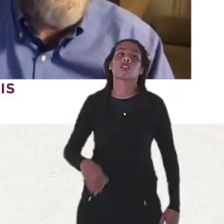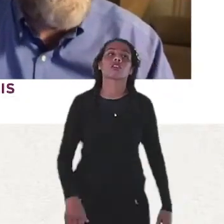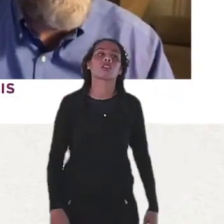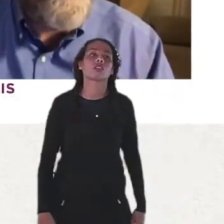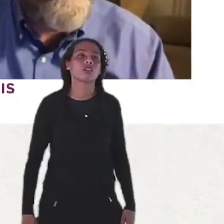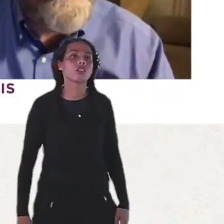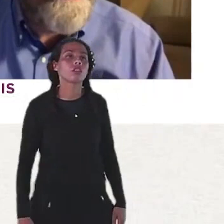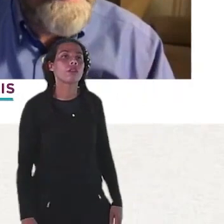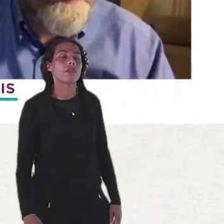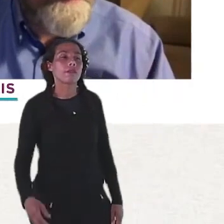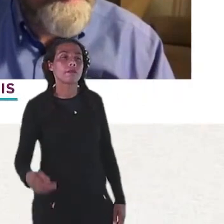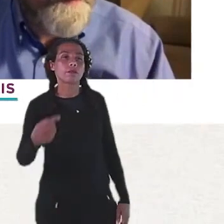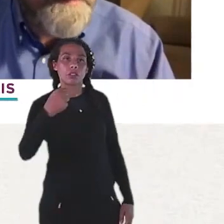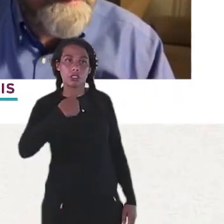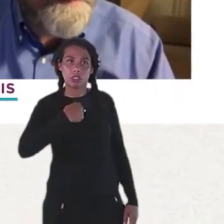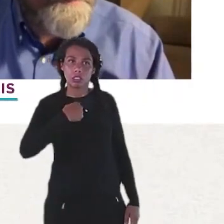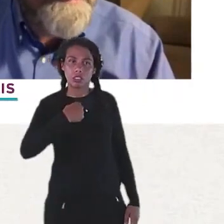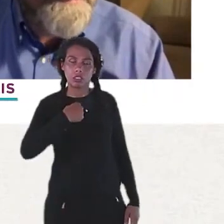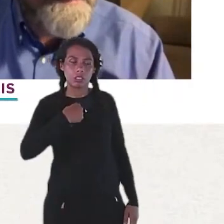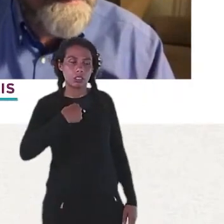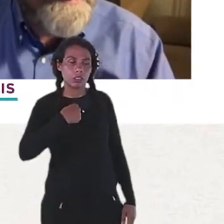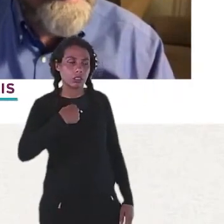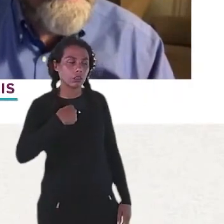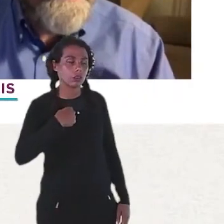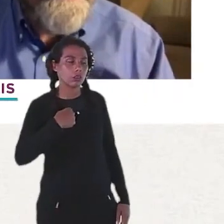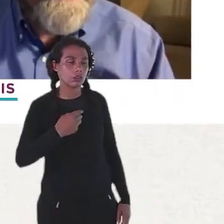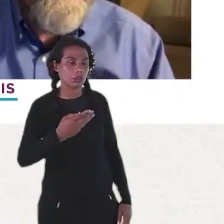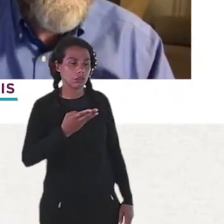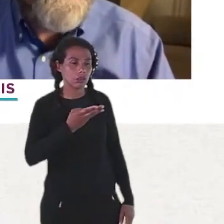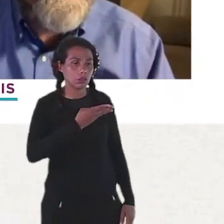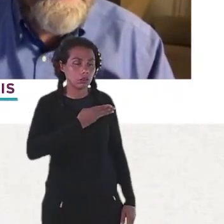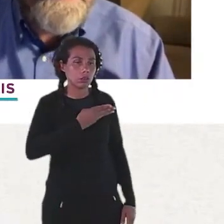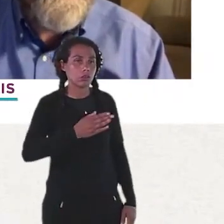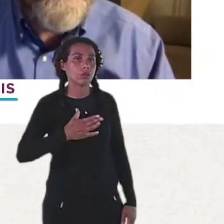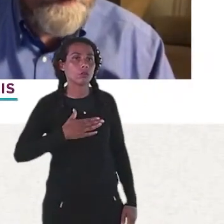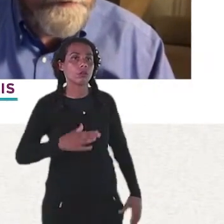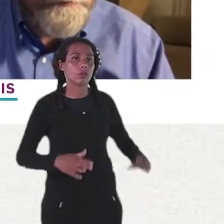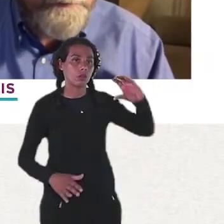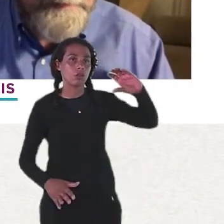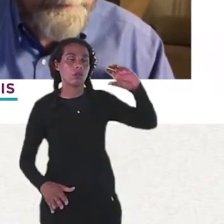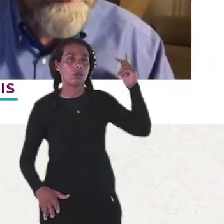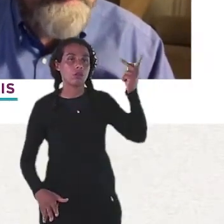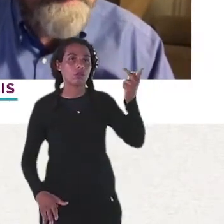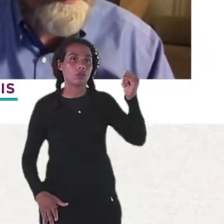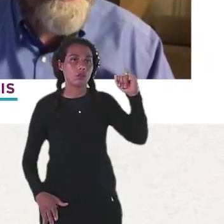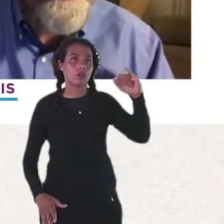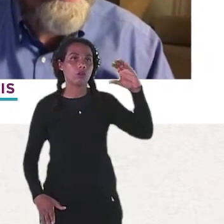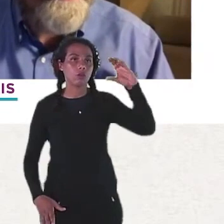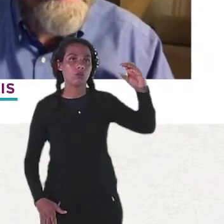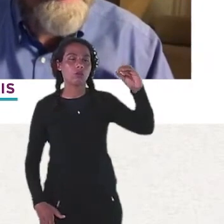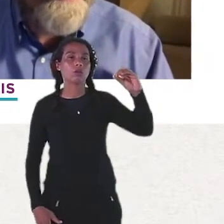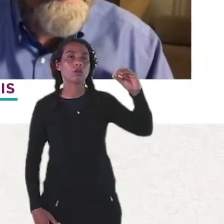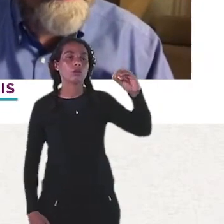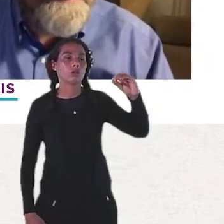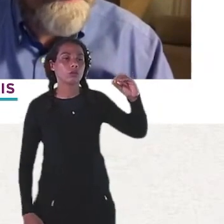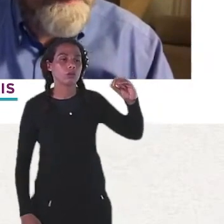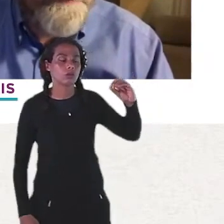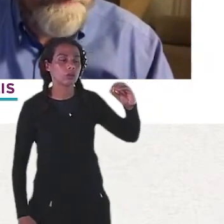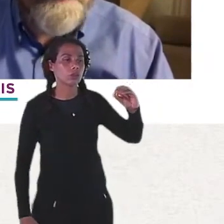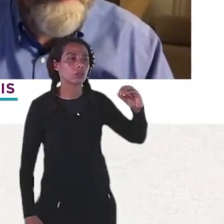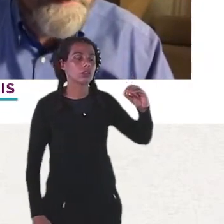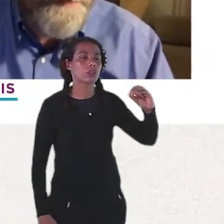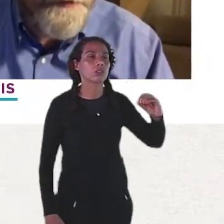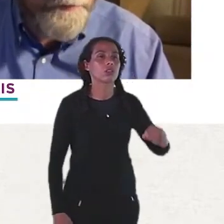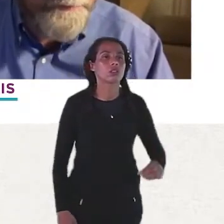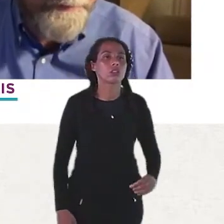contei para o Chico Pinheiro uma vez, que eu conversei com ele esses meses aqui, que em 71, na primeira excursão escolar que eu fiz na minha